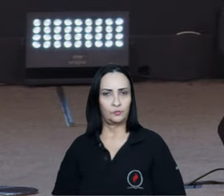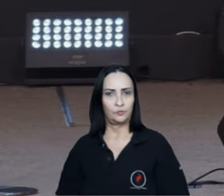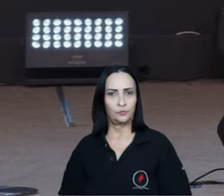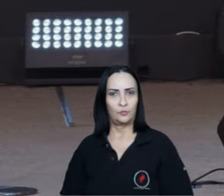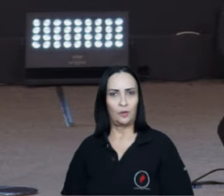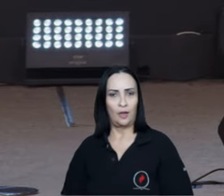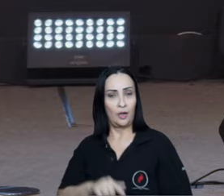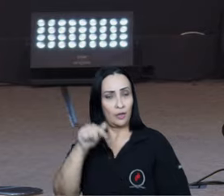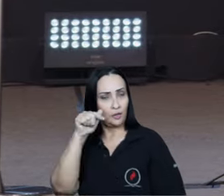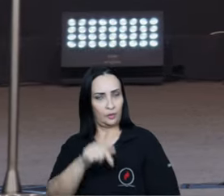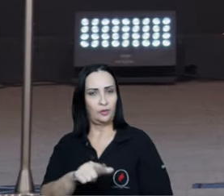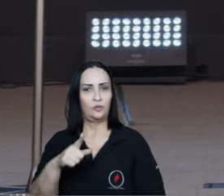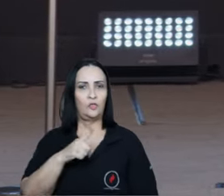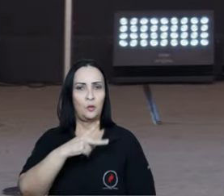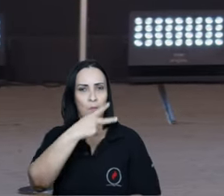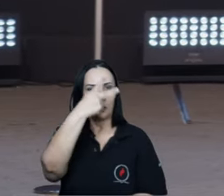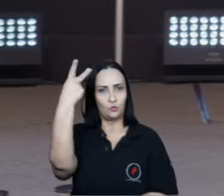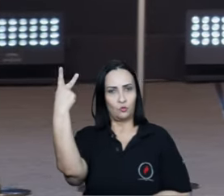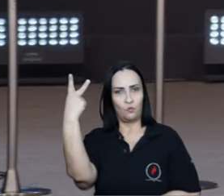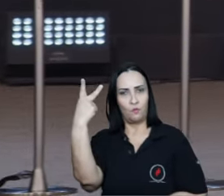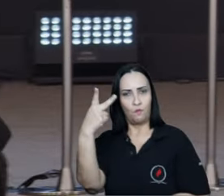tem gente que conhece